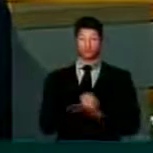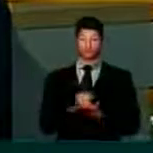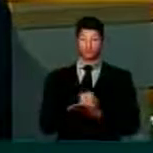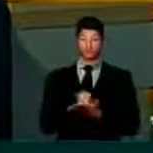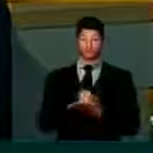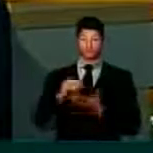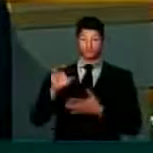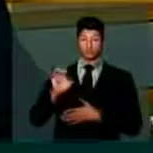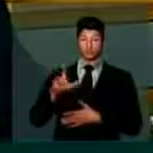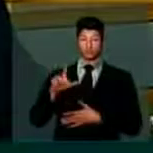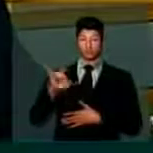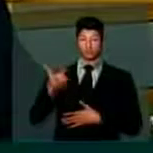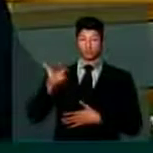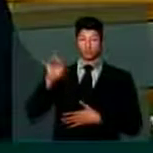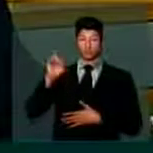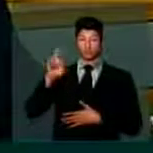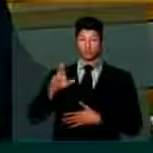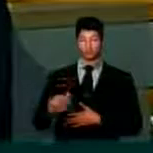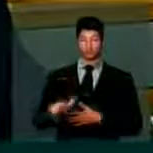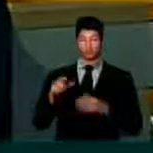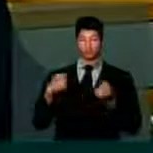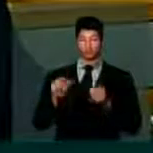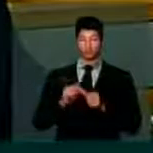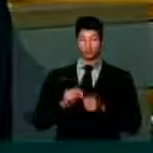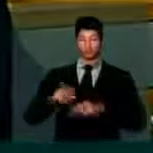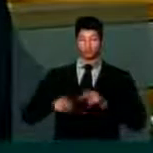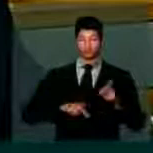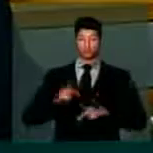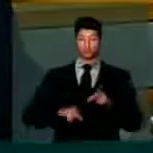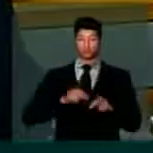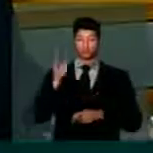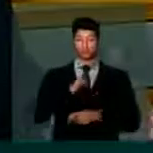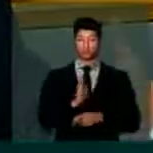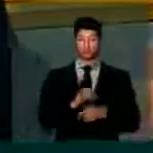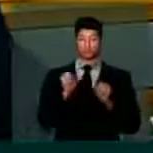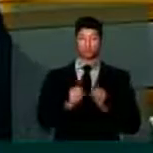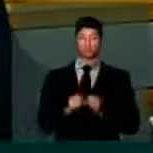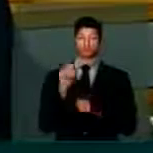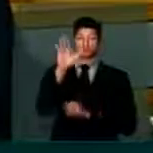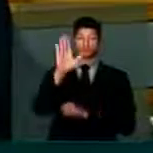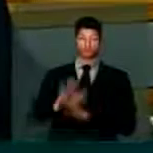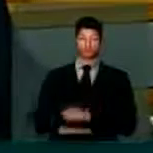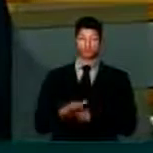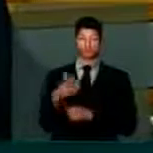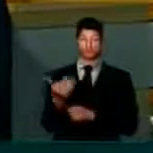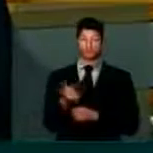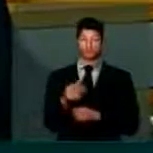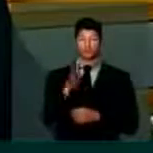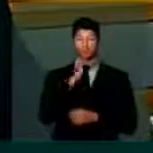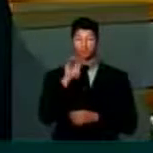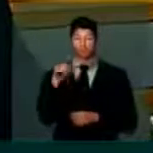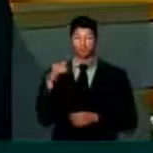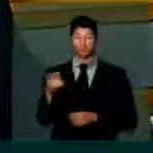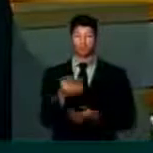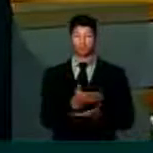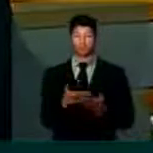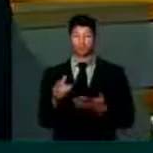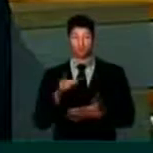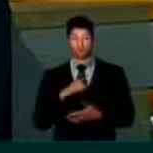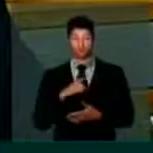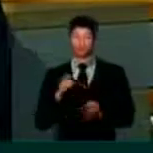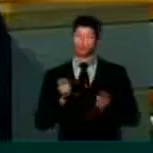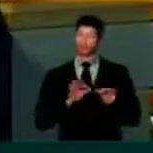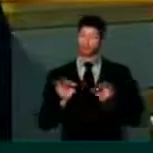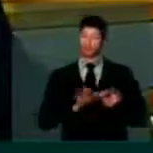controle eleitoral deveria ser feito pela população brasileira, pode ser que seja tarde se vier a conhecimento depois. A gente tinha que ter